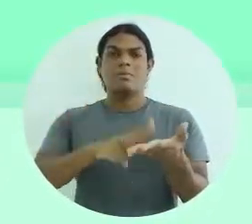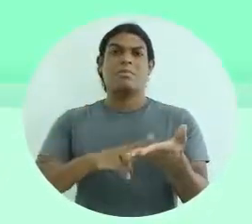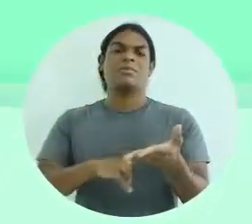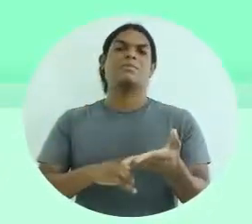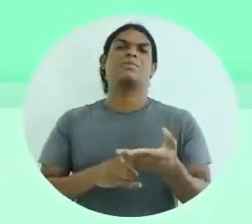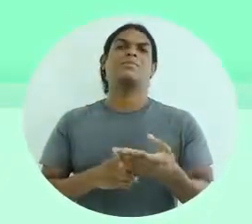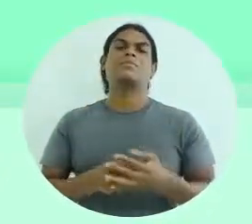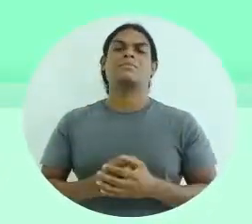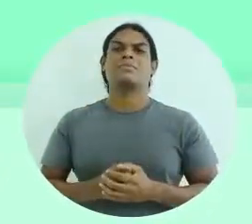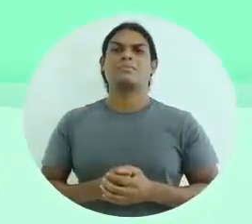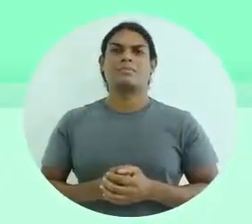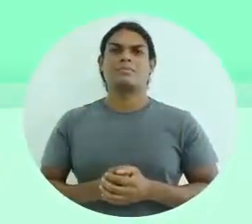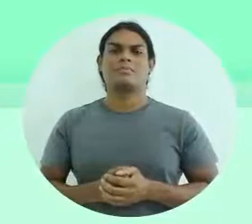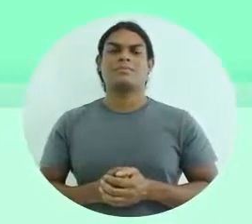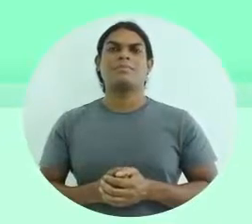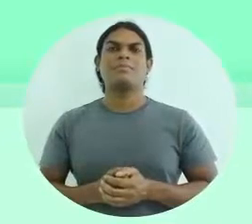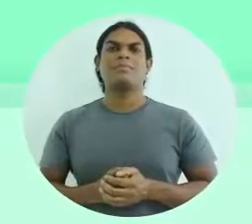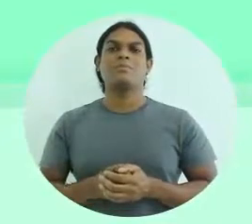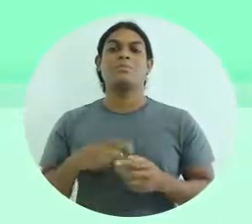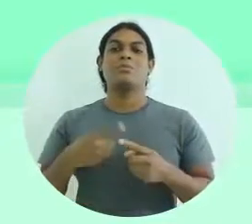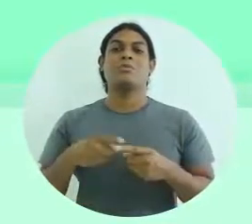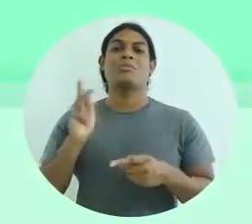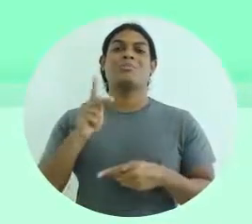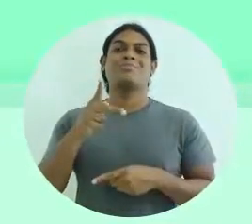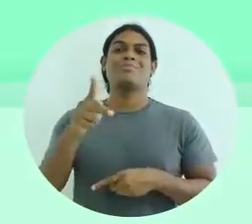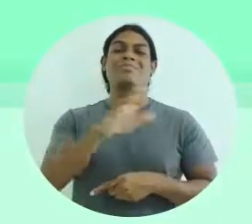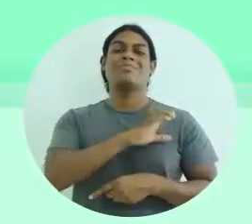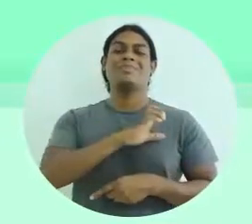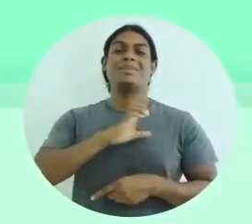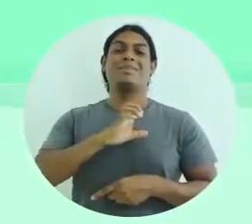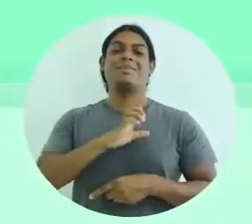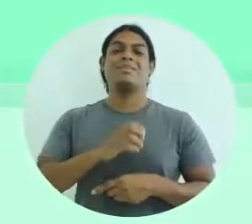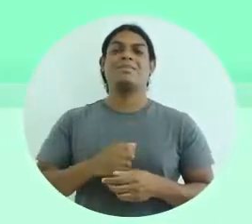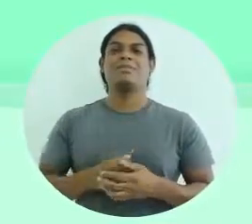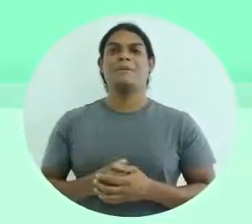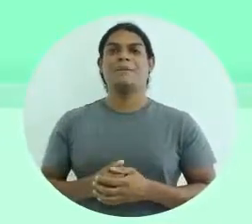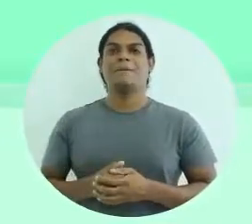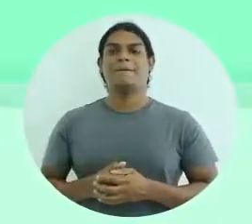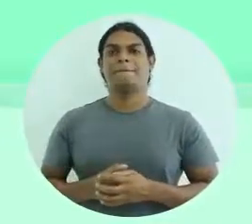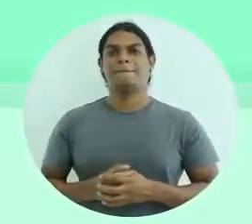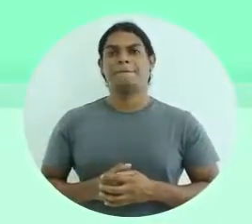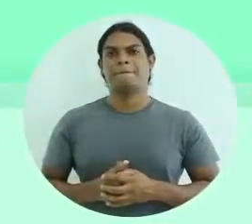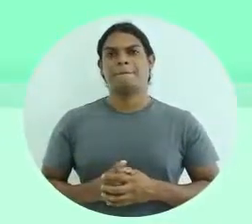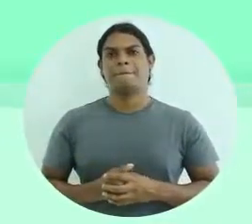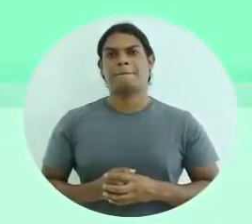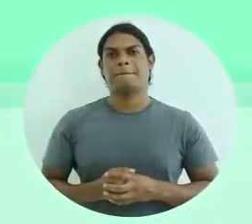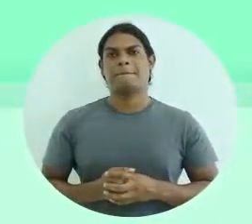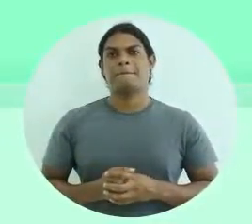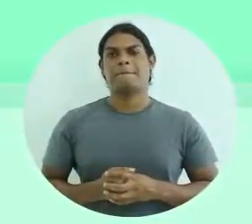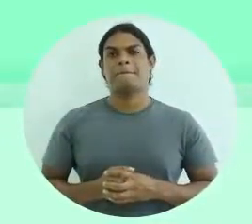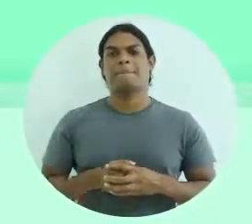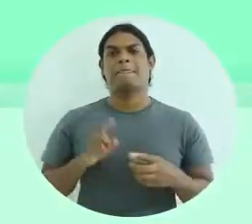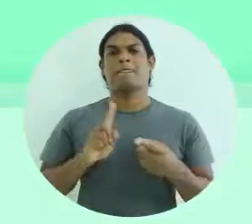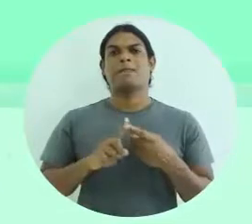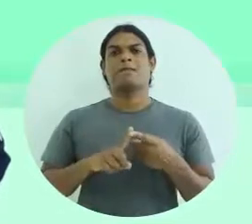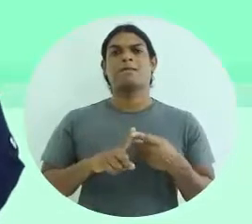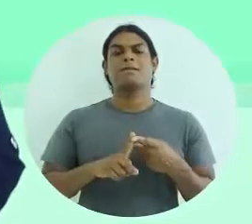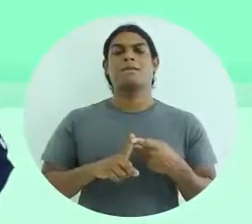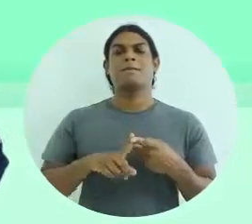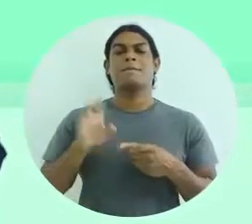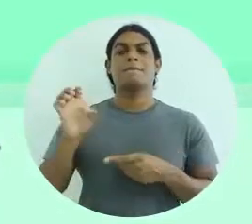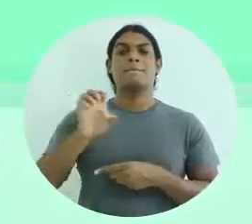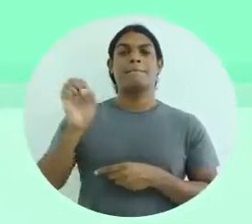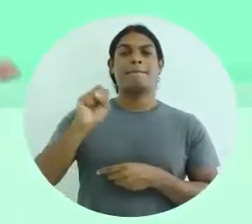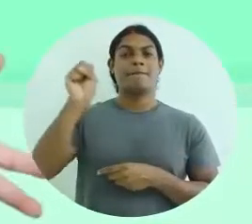caro os produtos para exportar e também auxiliam, diminuindo o custo desses produtos para